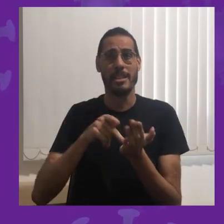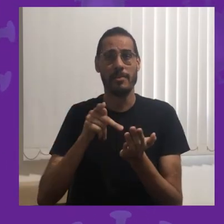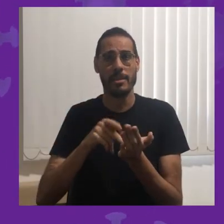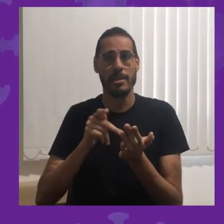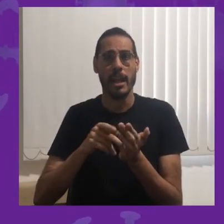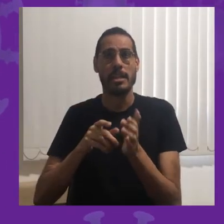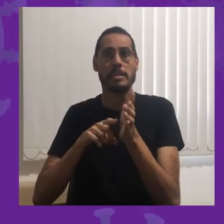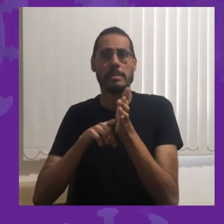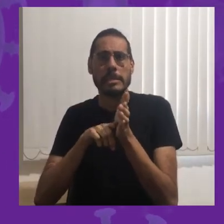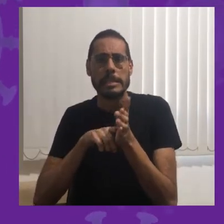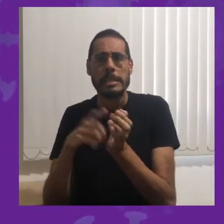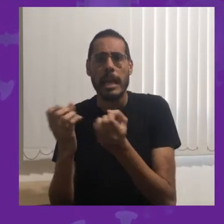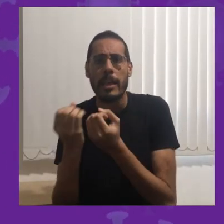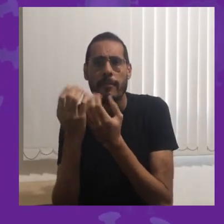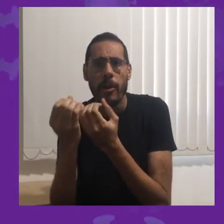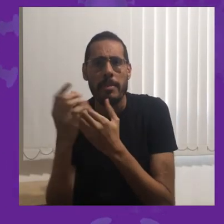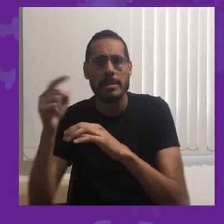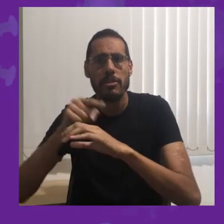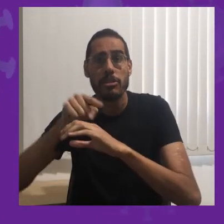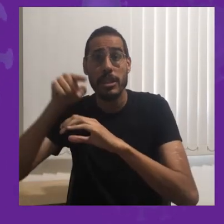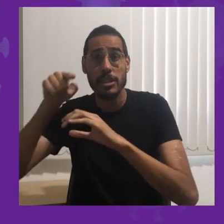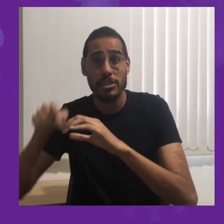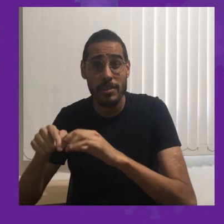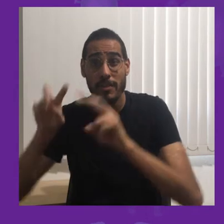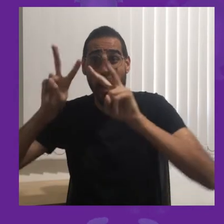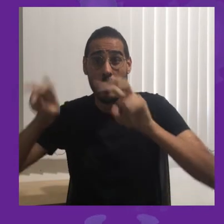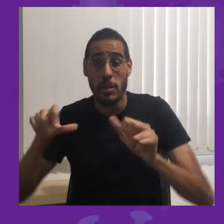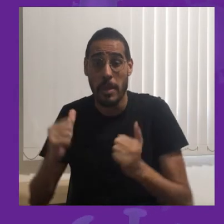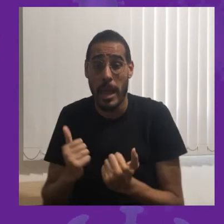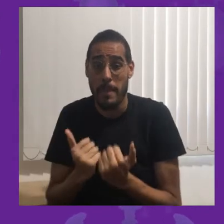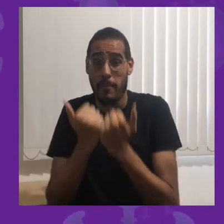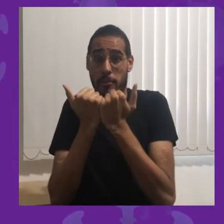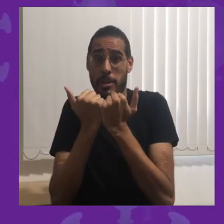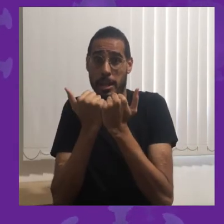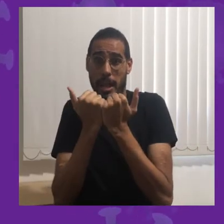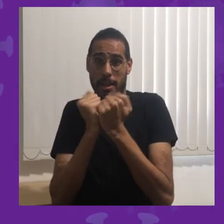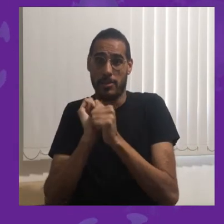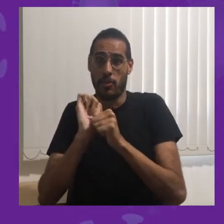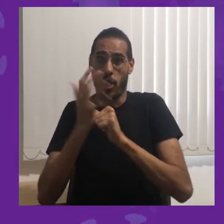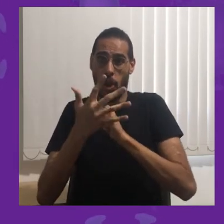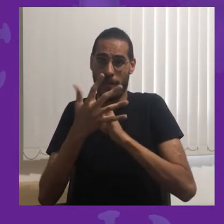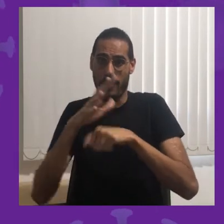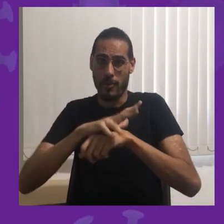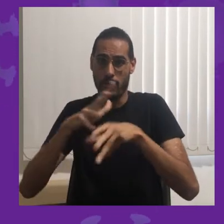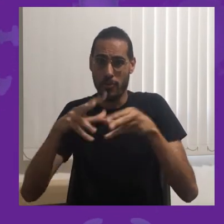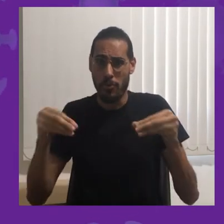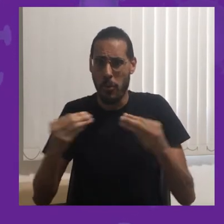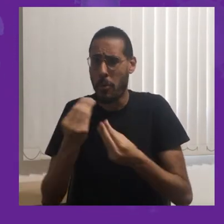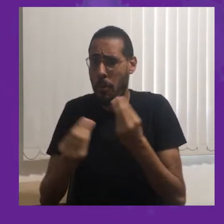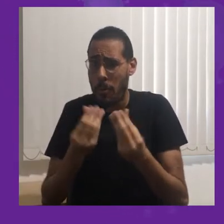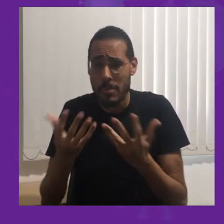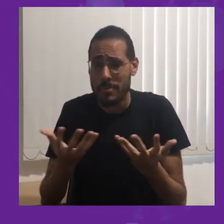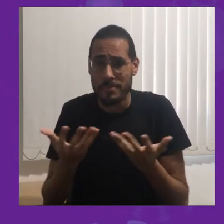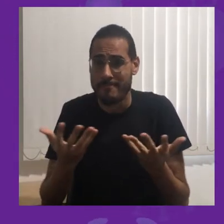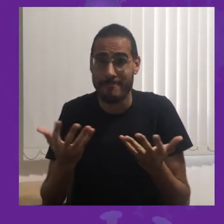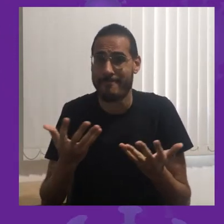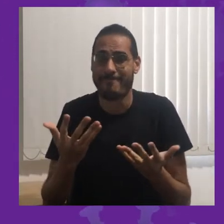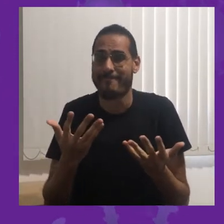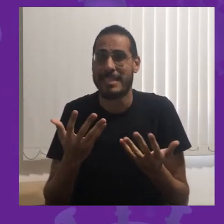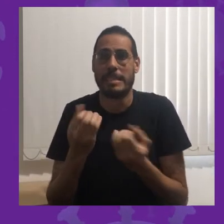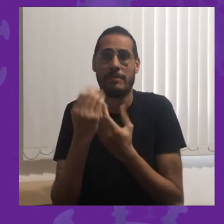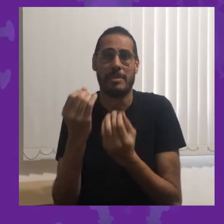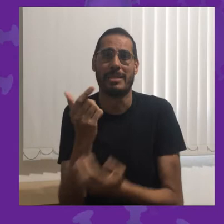nós temos muito pouca informação científica sobre a imunidade após adoecer com